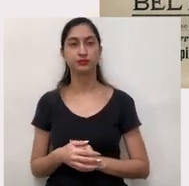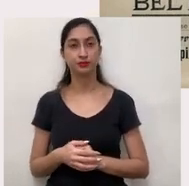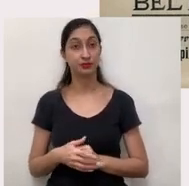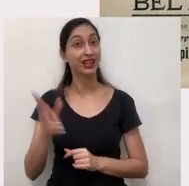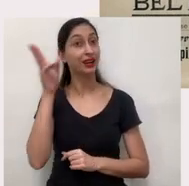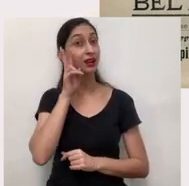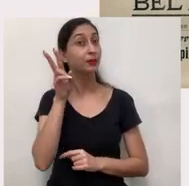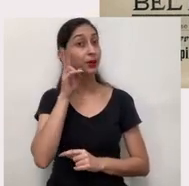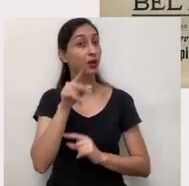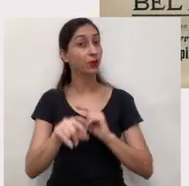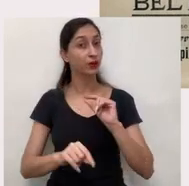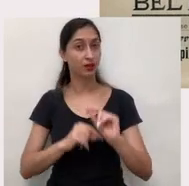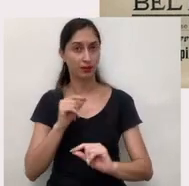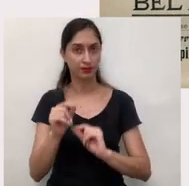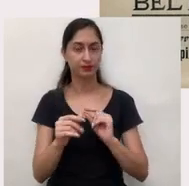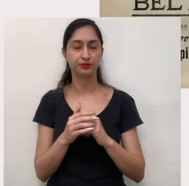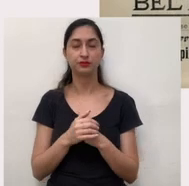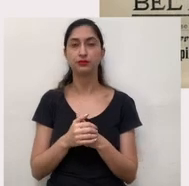lembrando